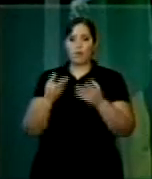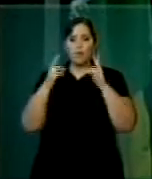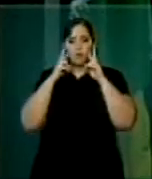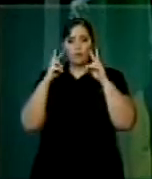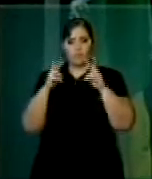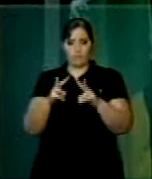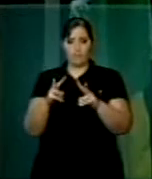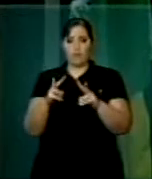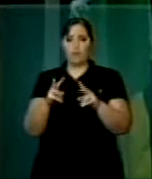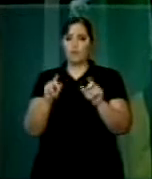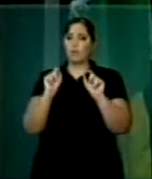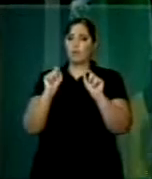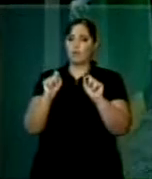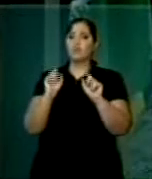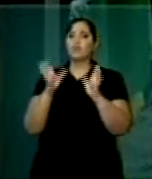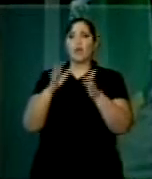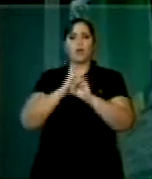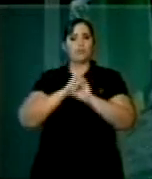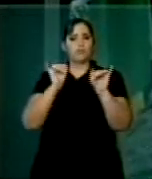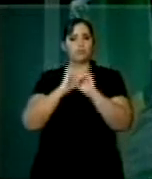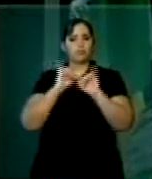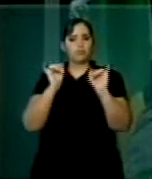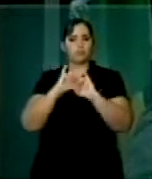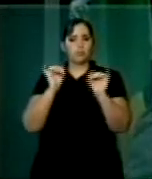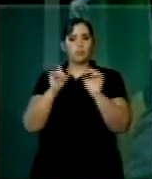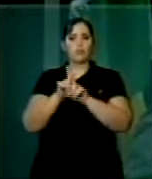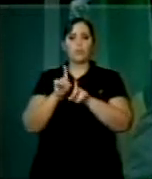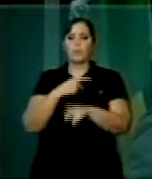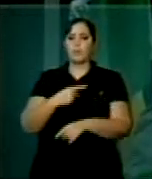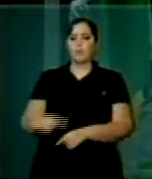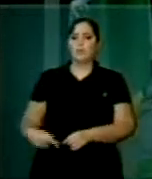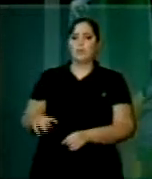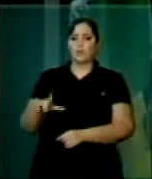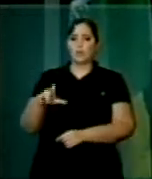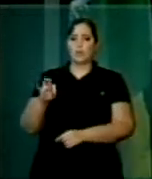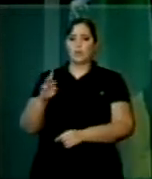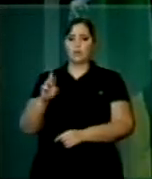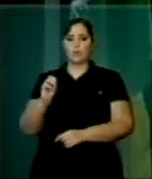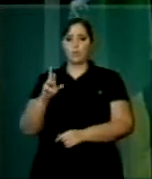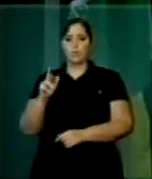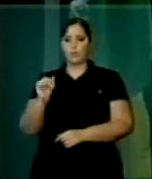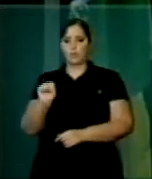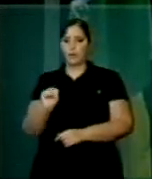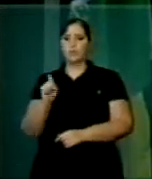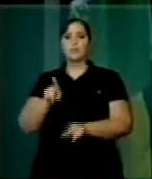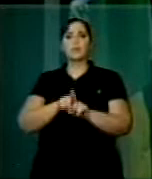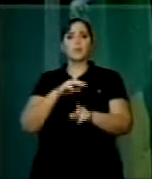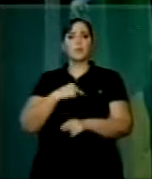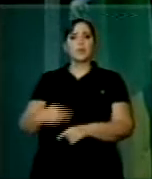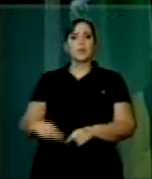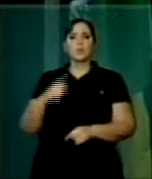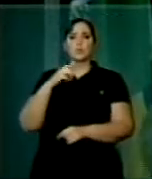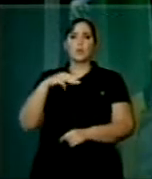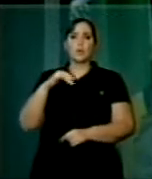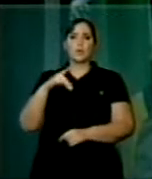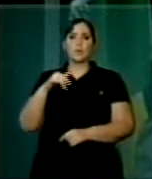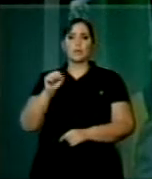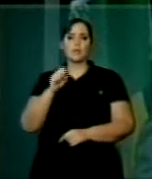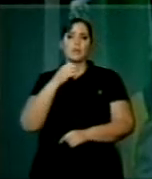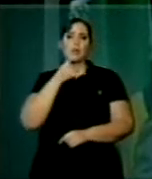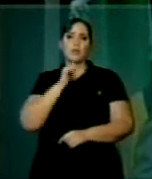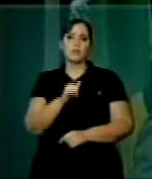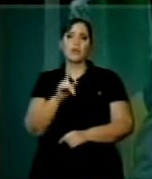presente momento, e foi anunciado inclusive pelo presidente da Eletrobras, o próprio ministro de Minas e Energia, é que nós estaríamos concluindo